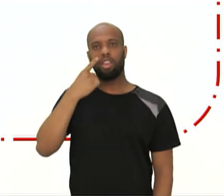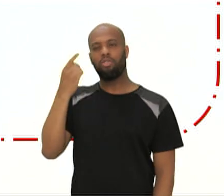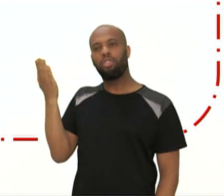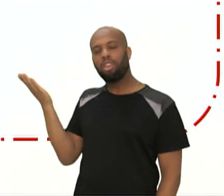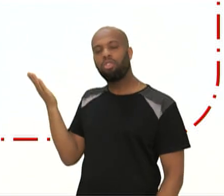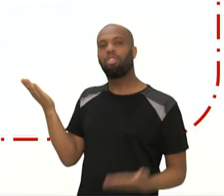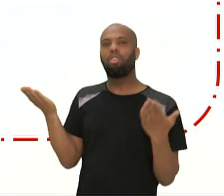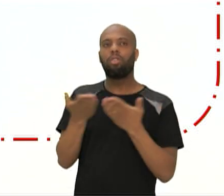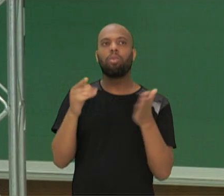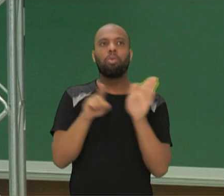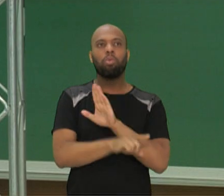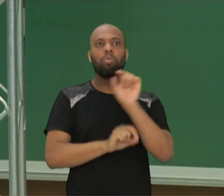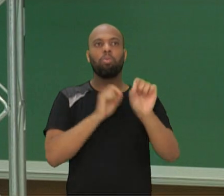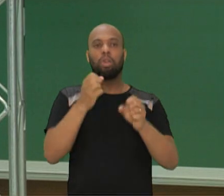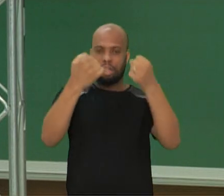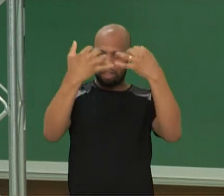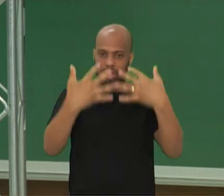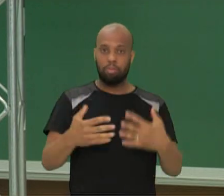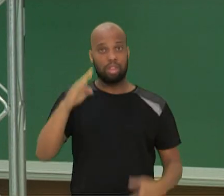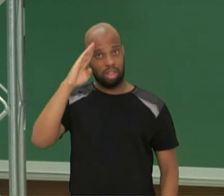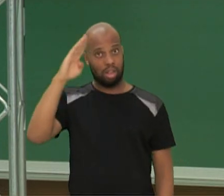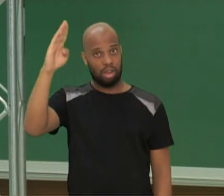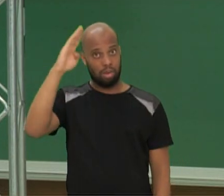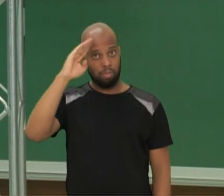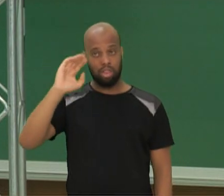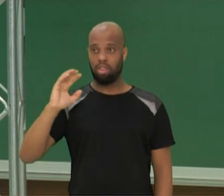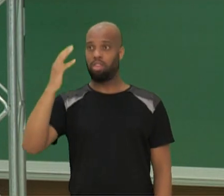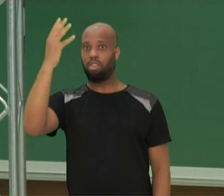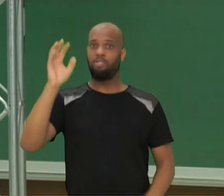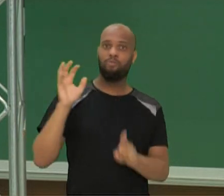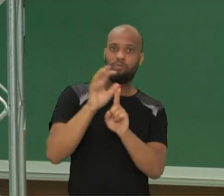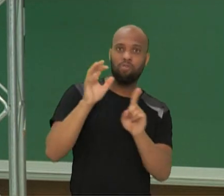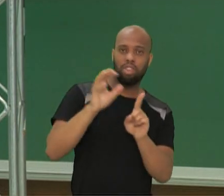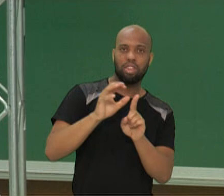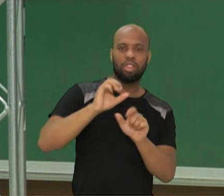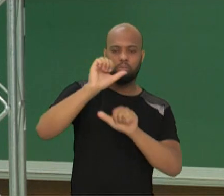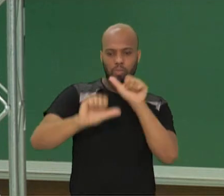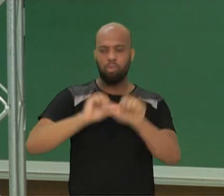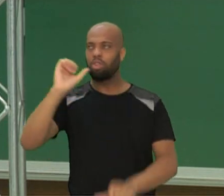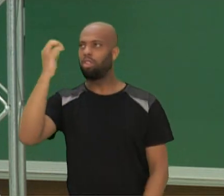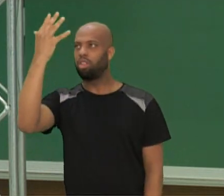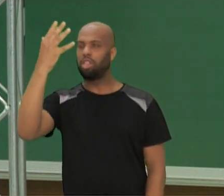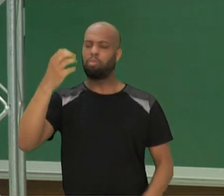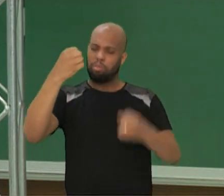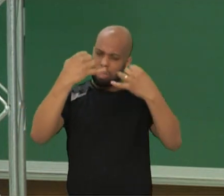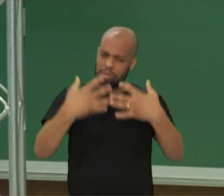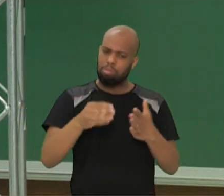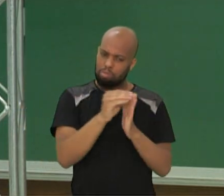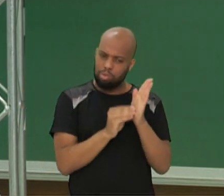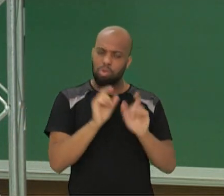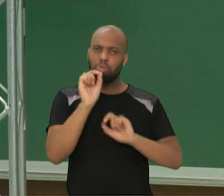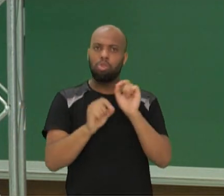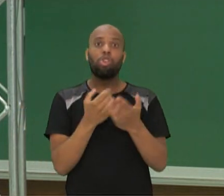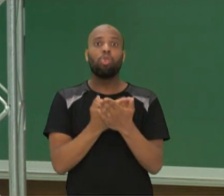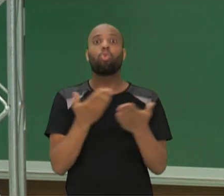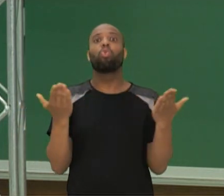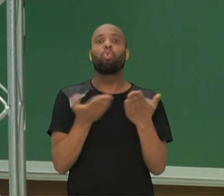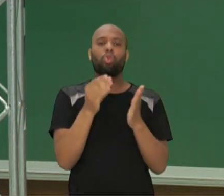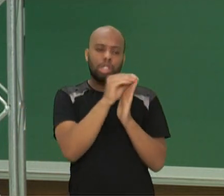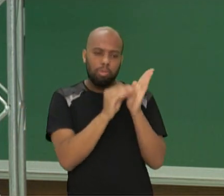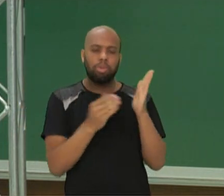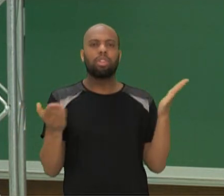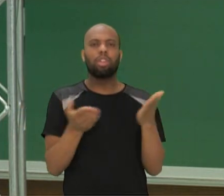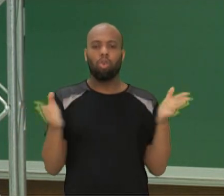tela para você, descreva as principais causas das mudanças climáticas. Então, tudo aquilo que nós falamos nessa aula de hoje, você